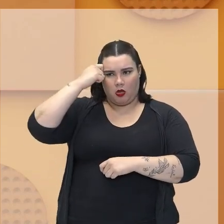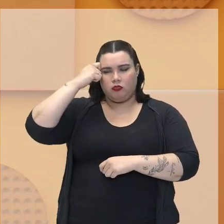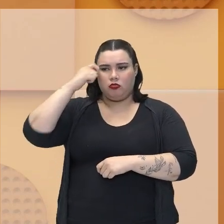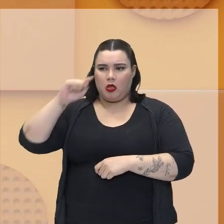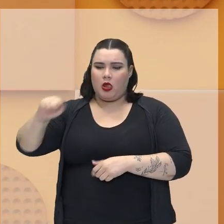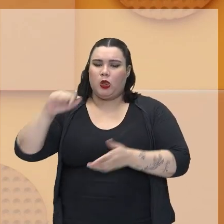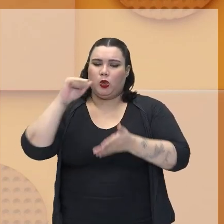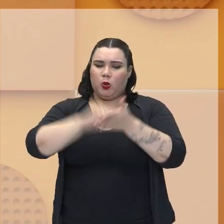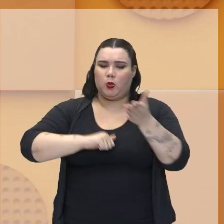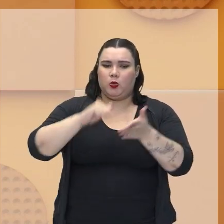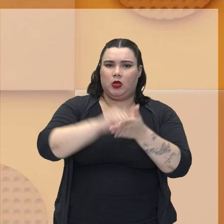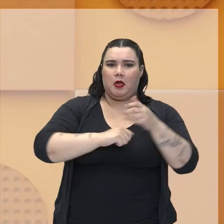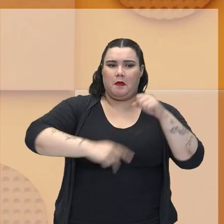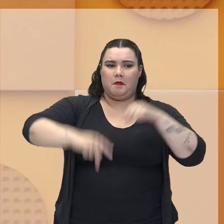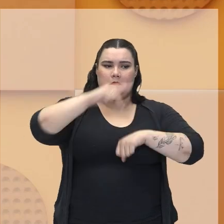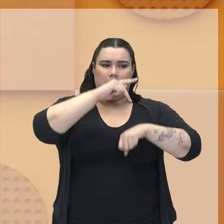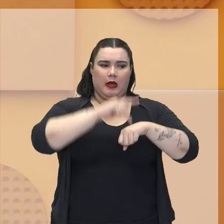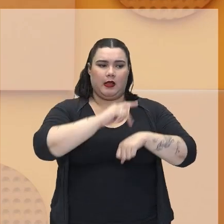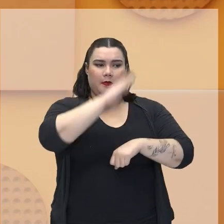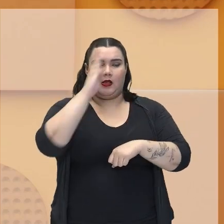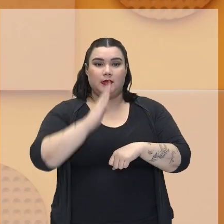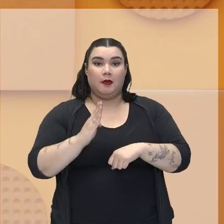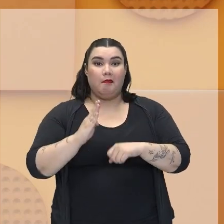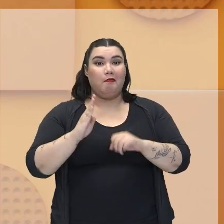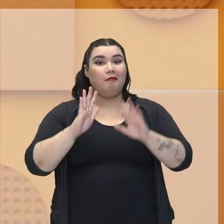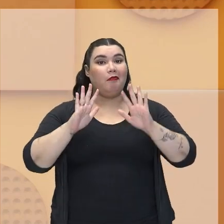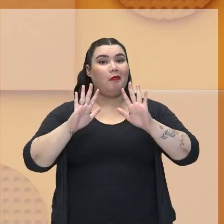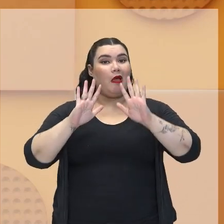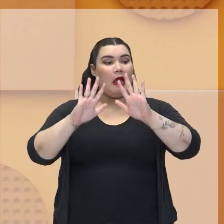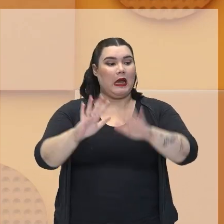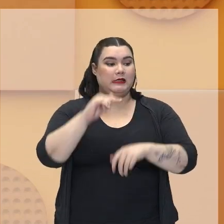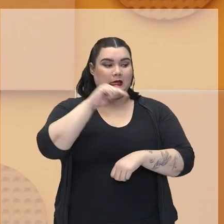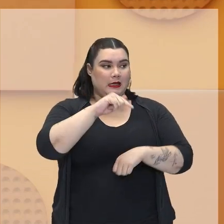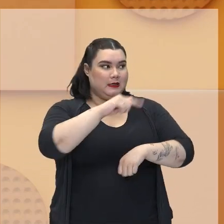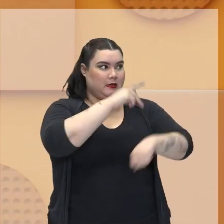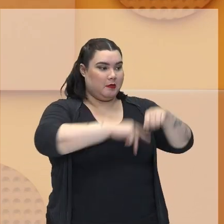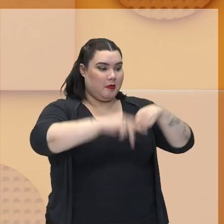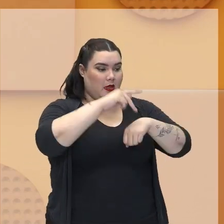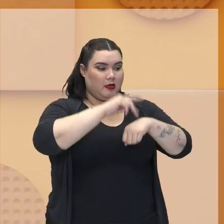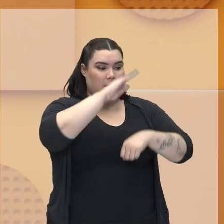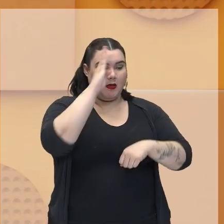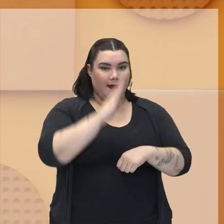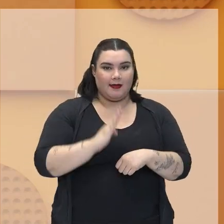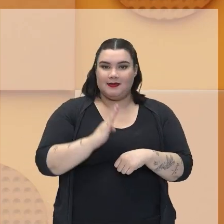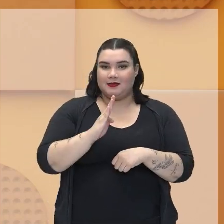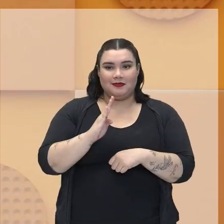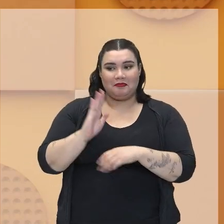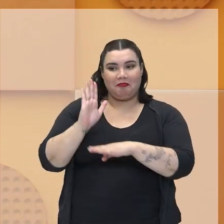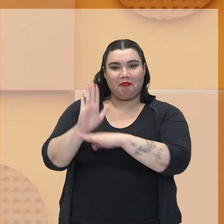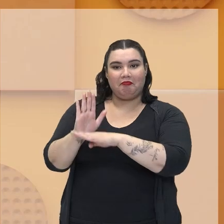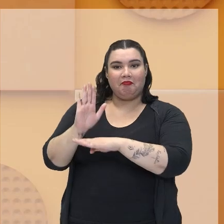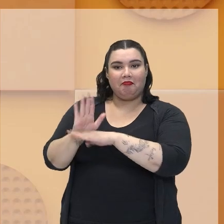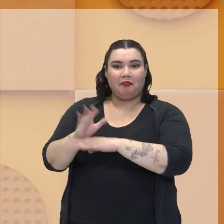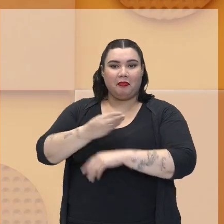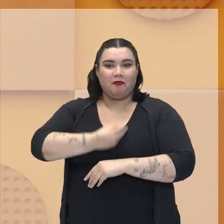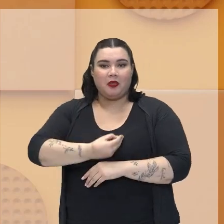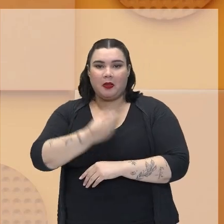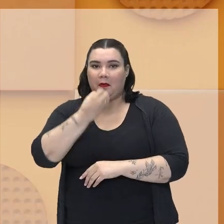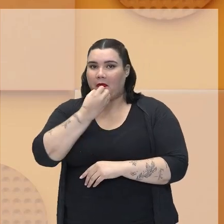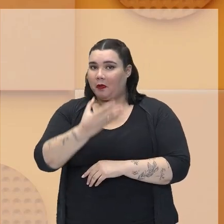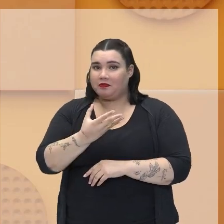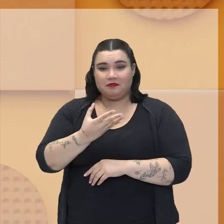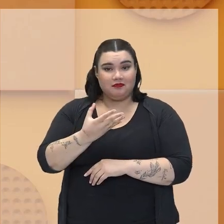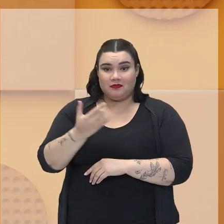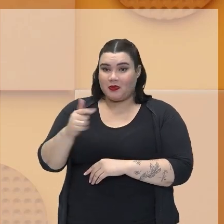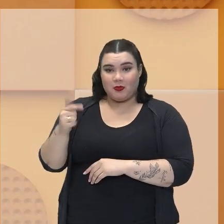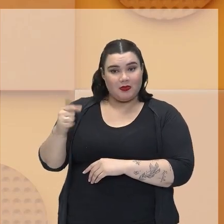pátria, mas essa mesma pátria lhe negava anteriormente a dignidade de ser considerado pessoa. Ele